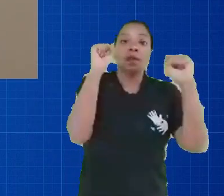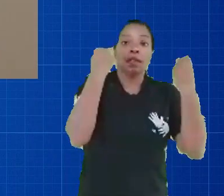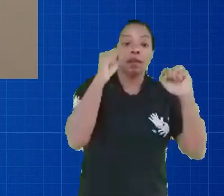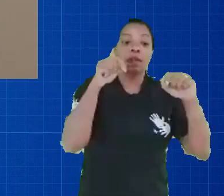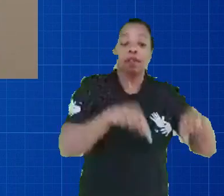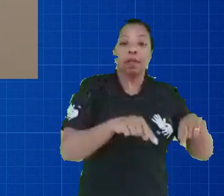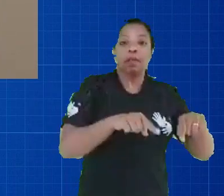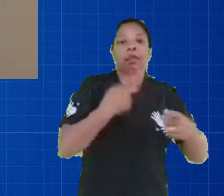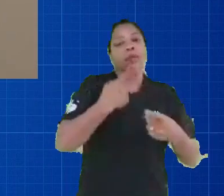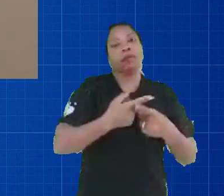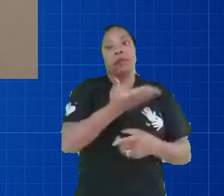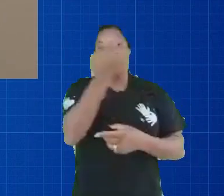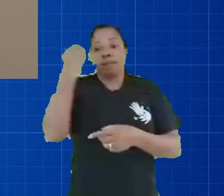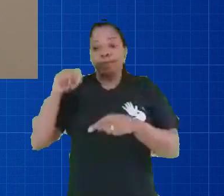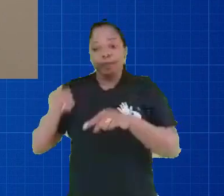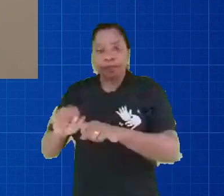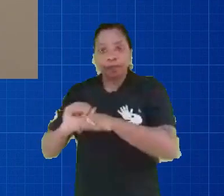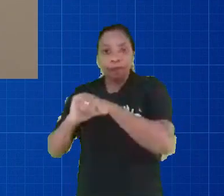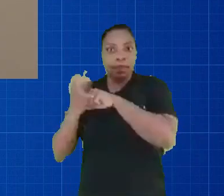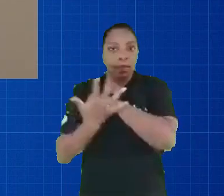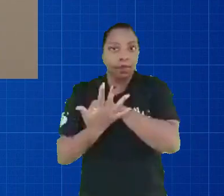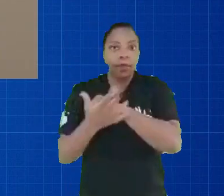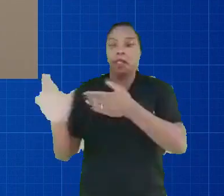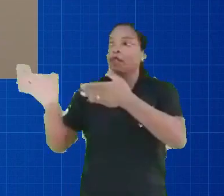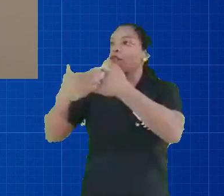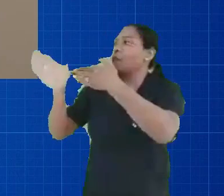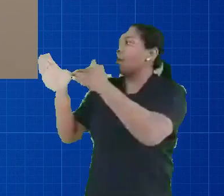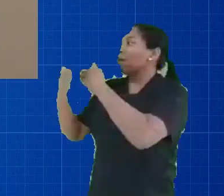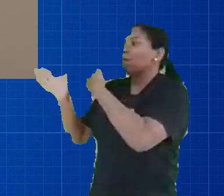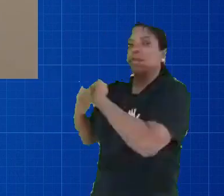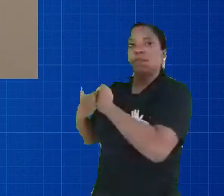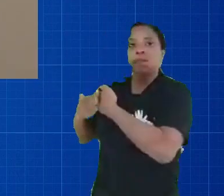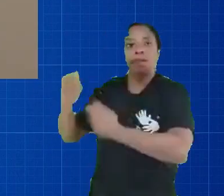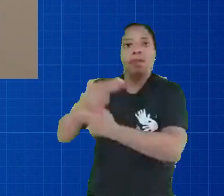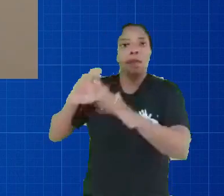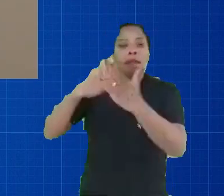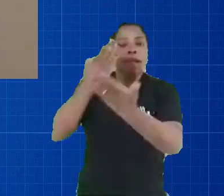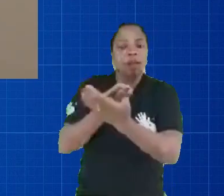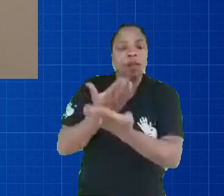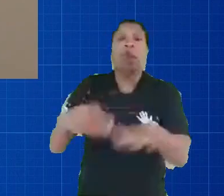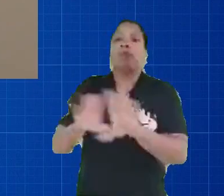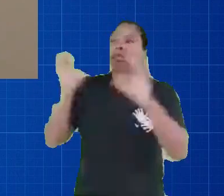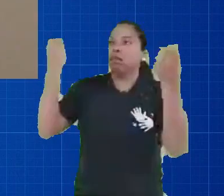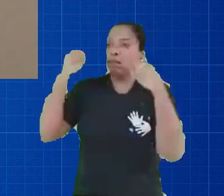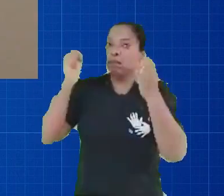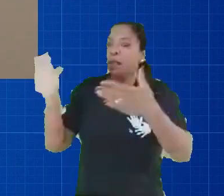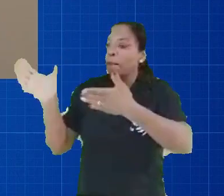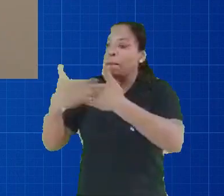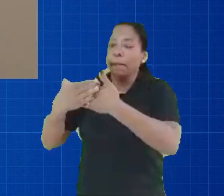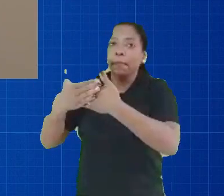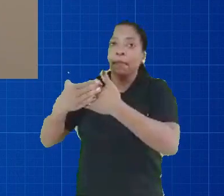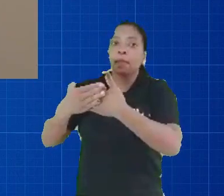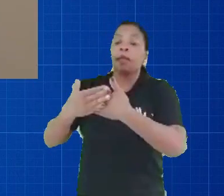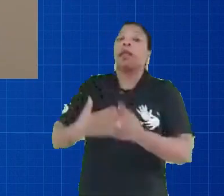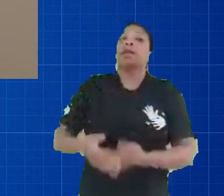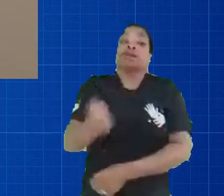os alunos sem aula, então as crianças acabaram ficando muito reclusas, acabaram ficando muito em casa. E aí, num